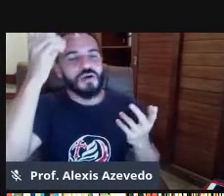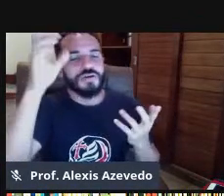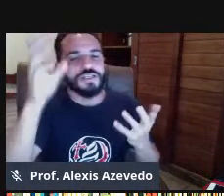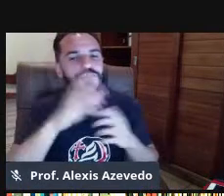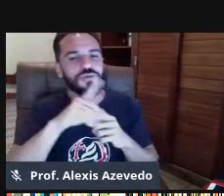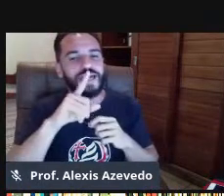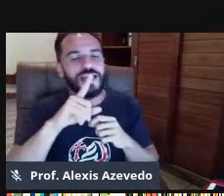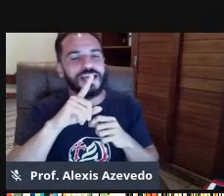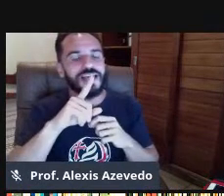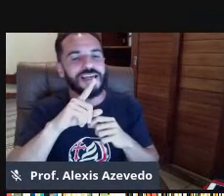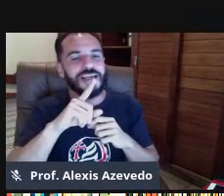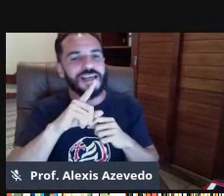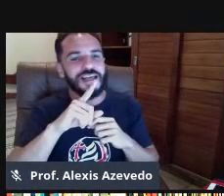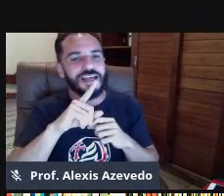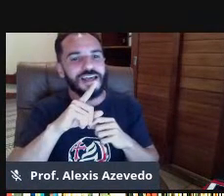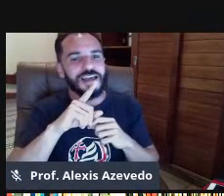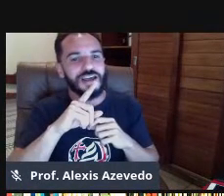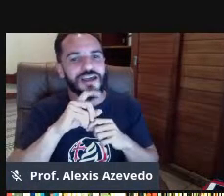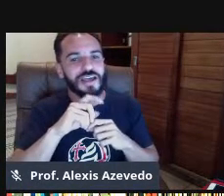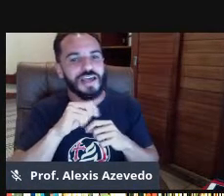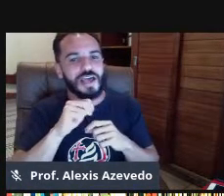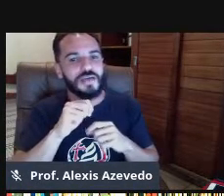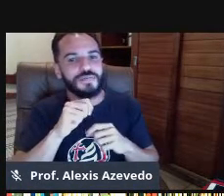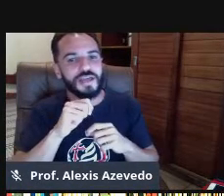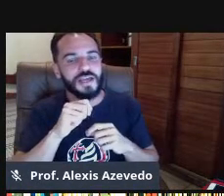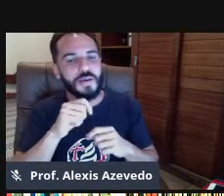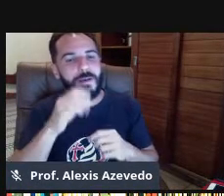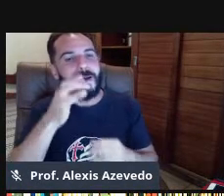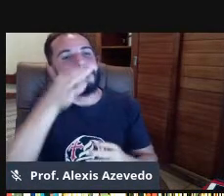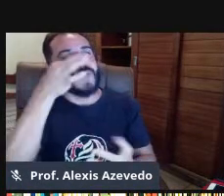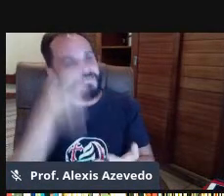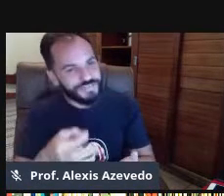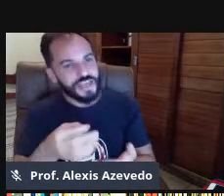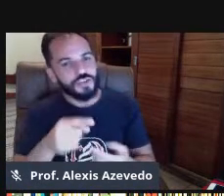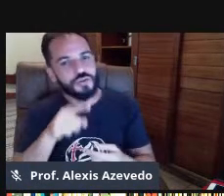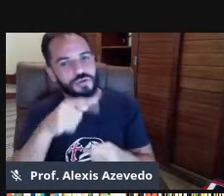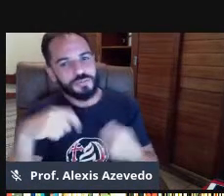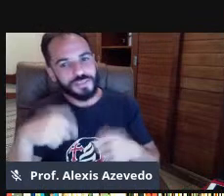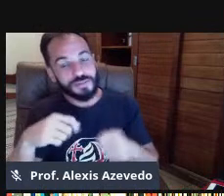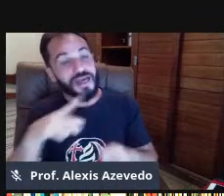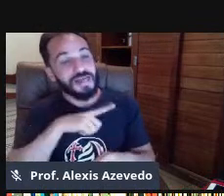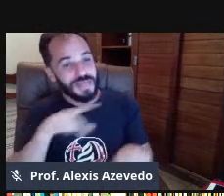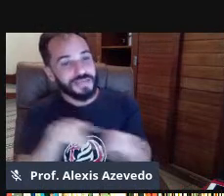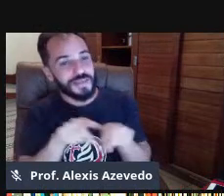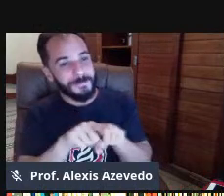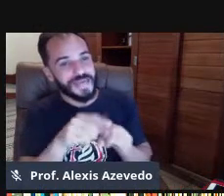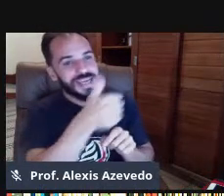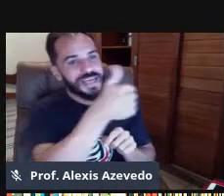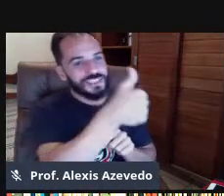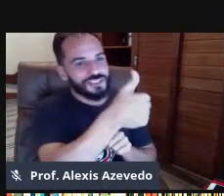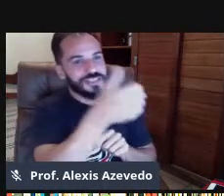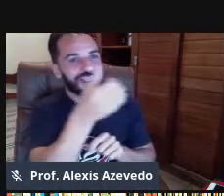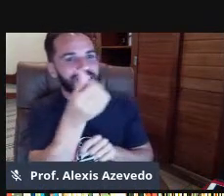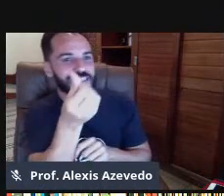currículo, né? E você tem ainda 16 créditos das disciplinas optativas à